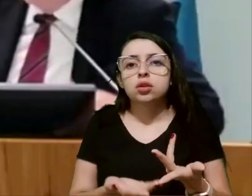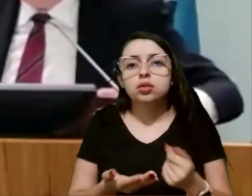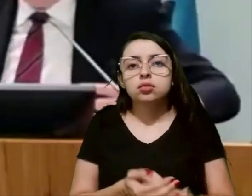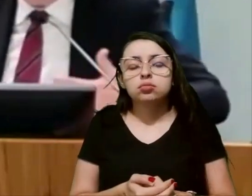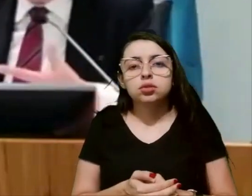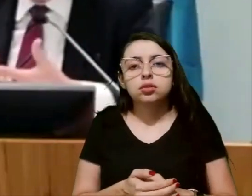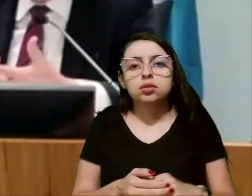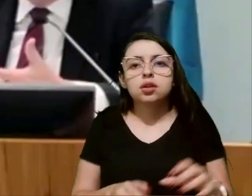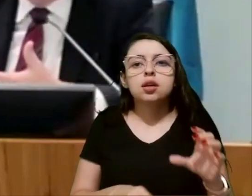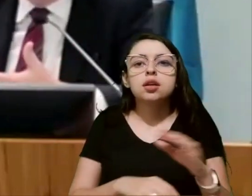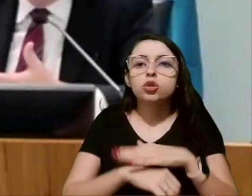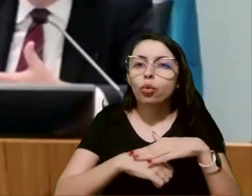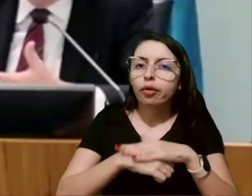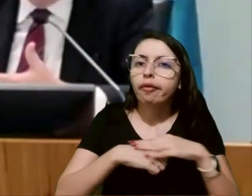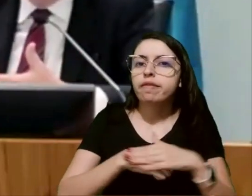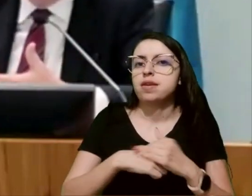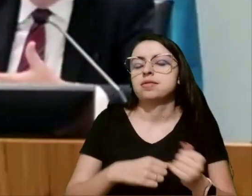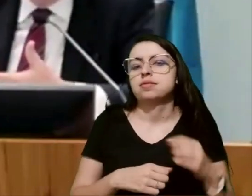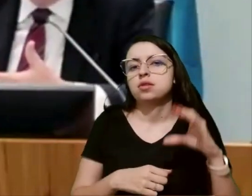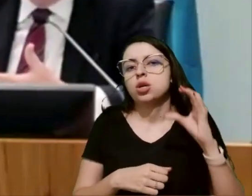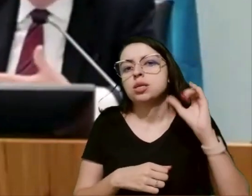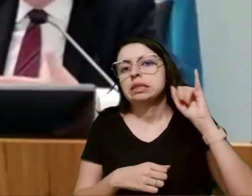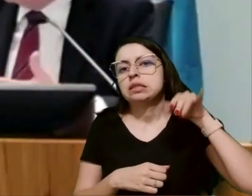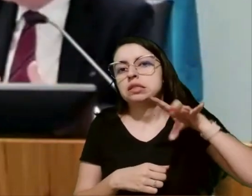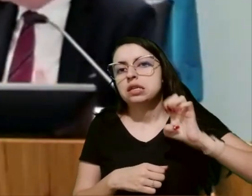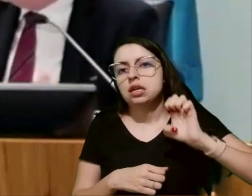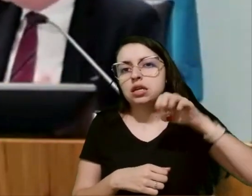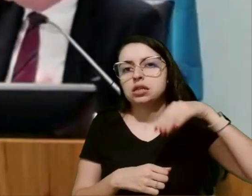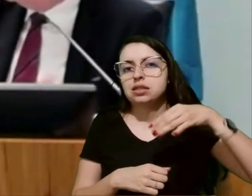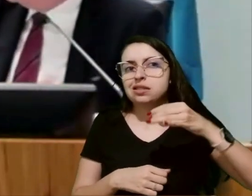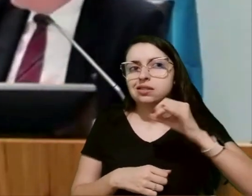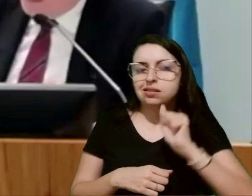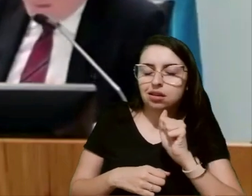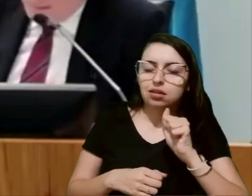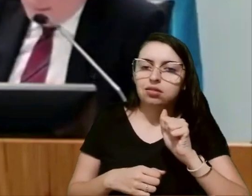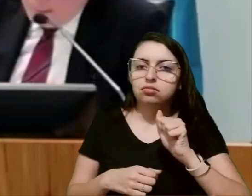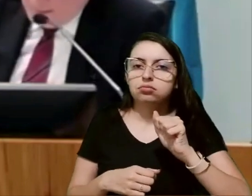Aí as ciências conversam e convergem.